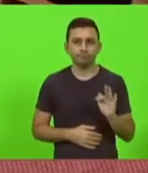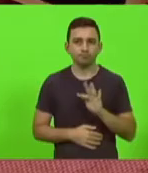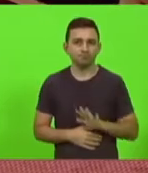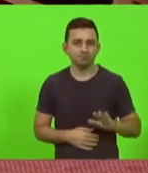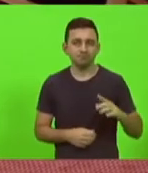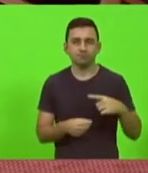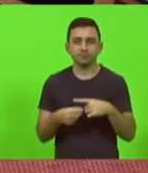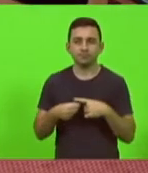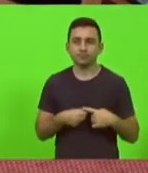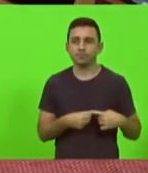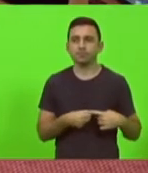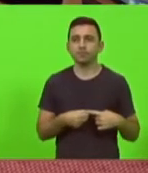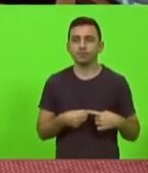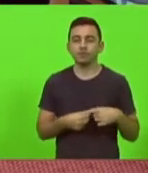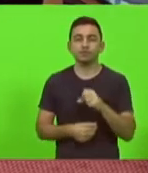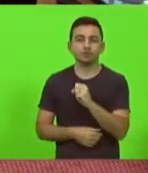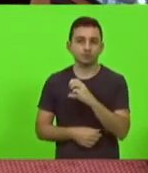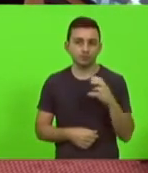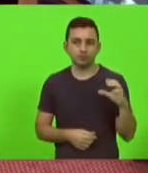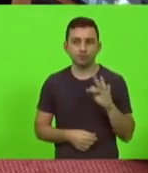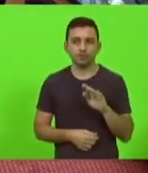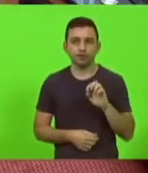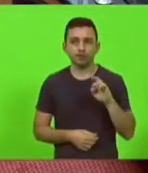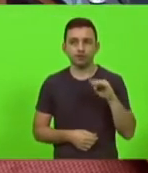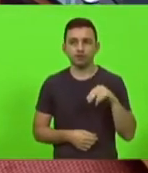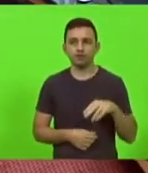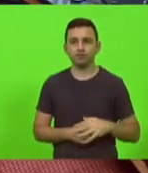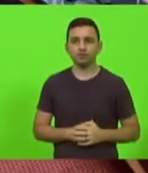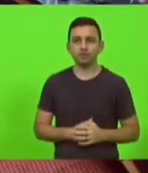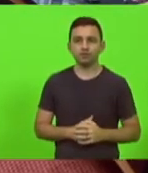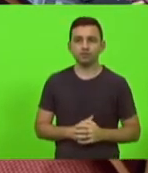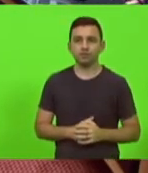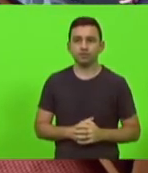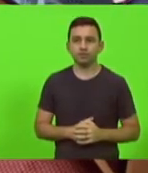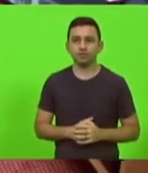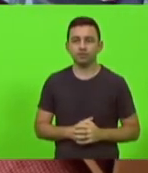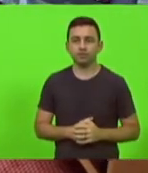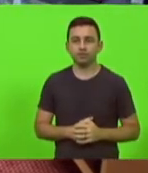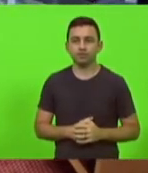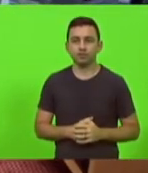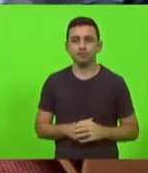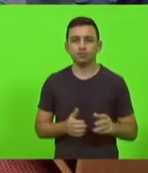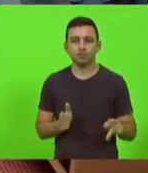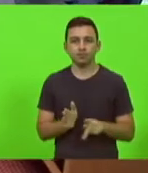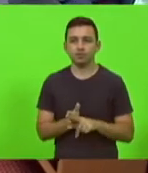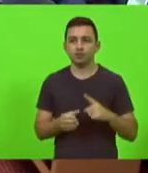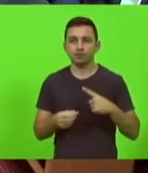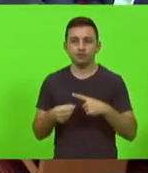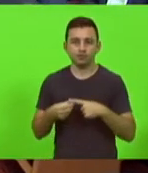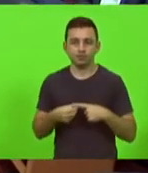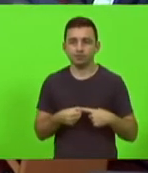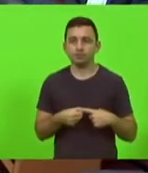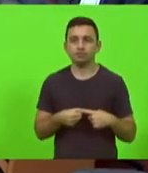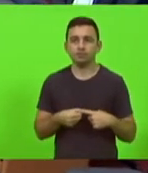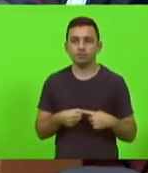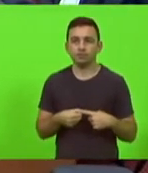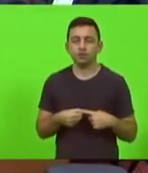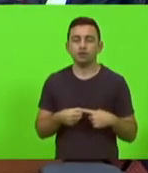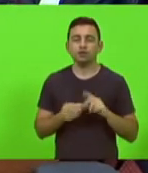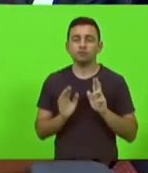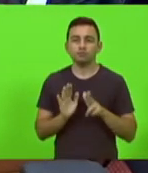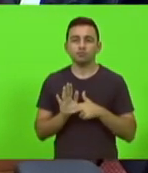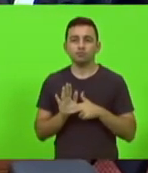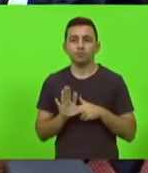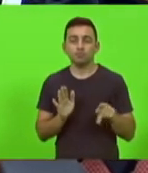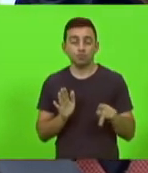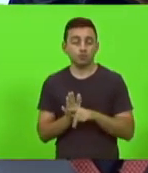Municípios de Santa Catarina, FECAM, prefeito do município de Orleans, que tomou posse no dia desta